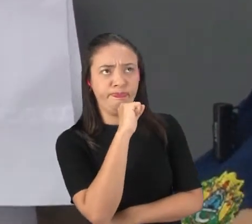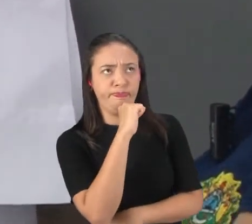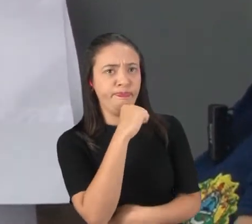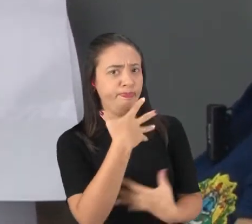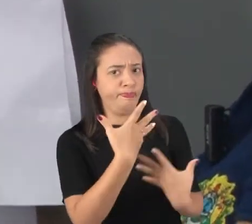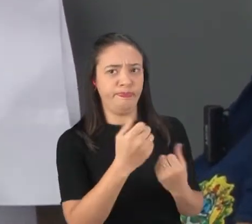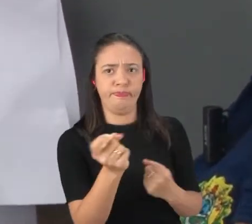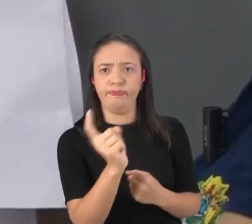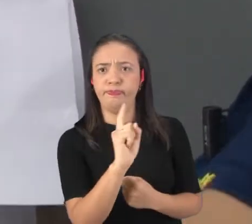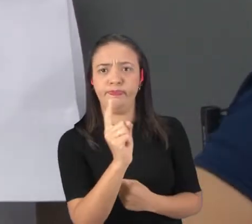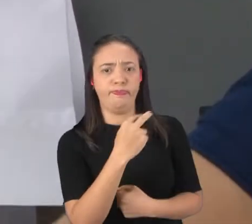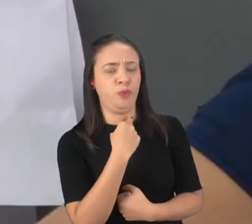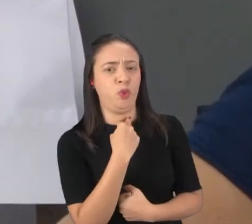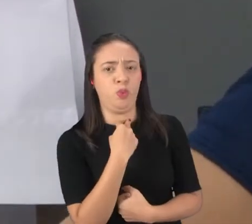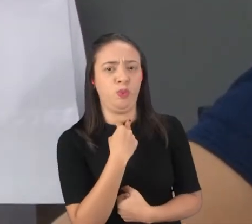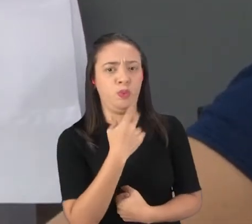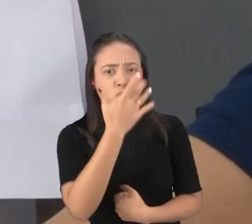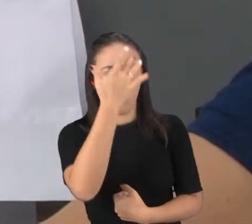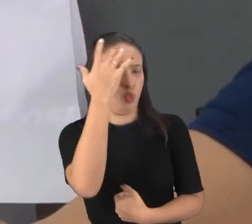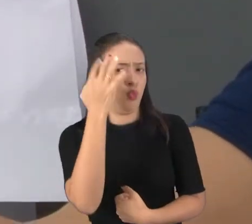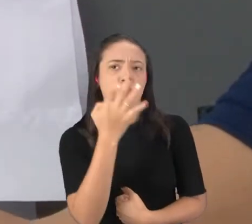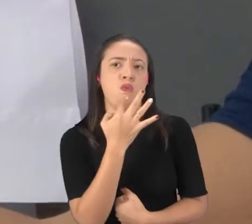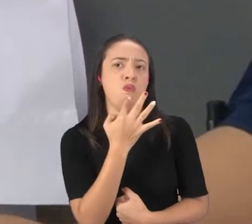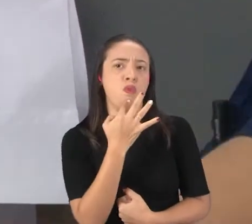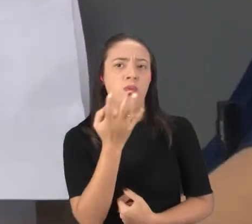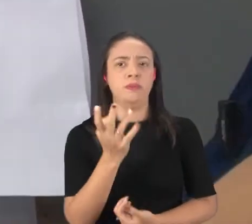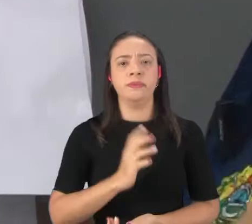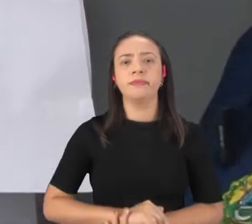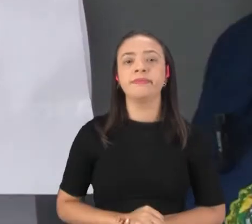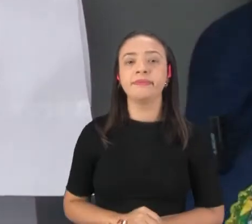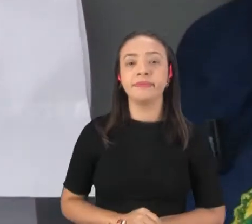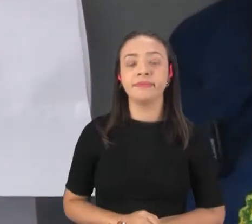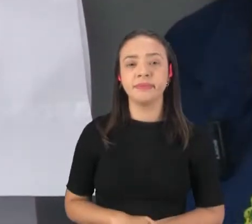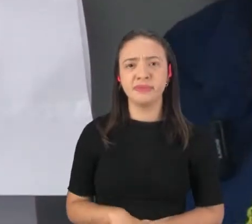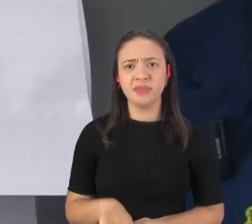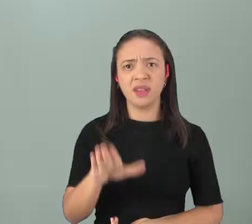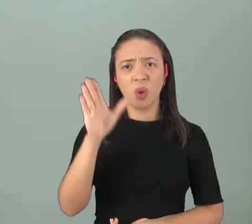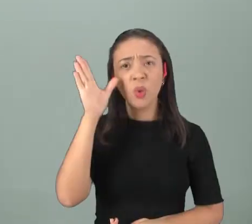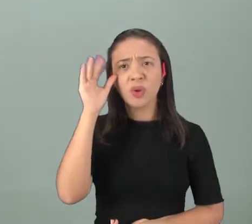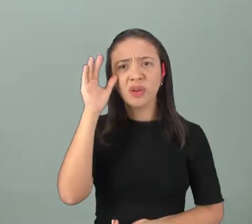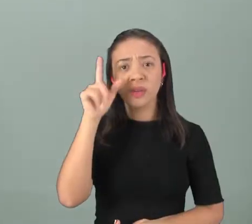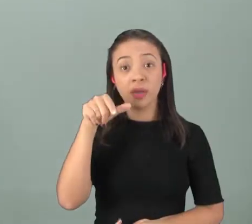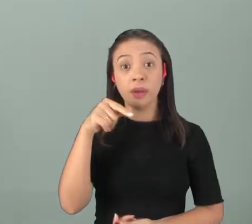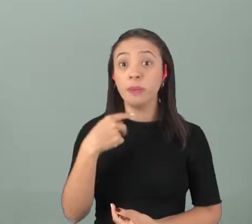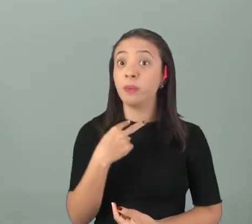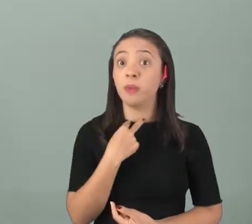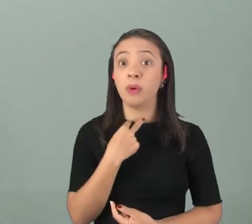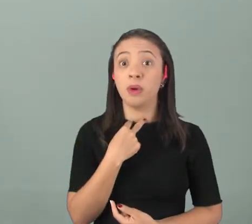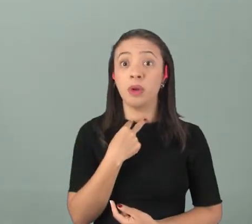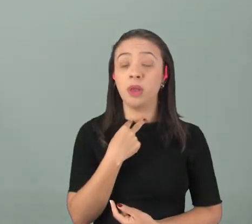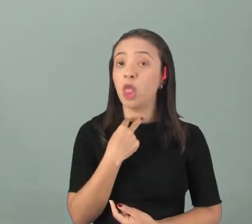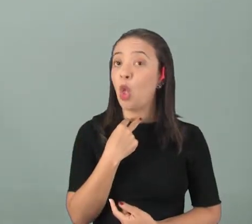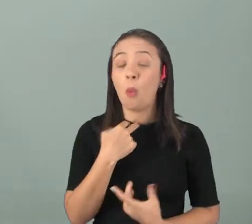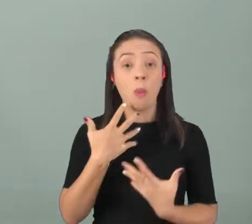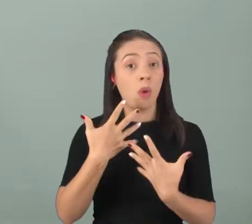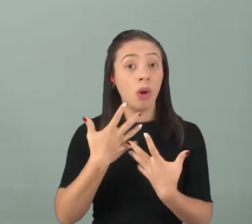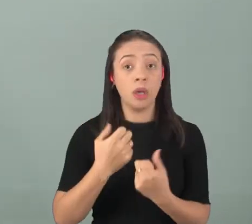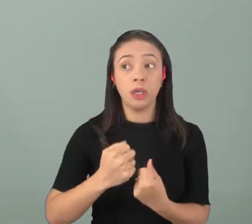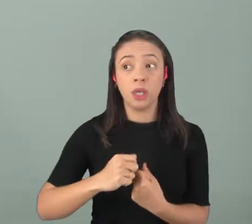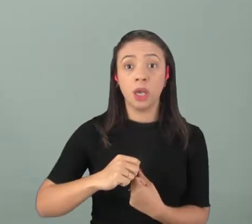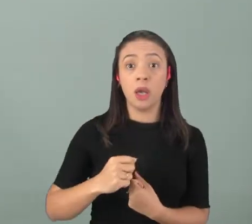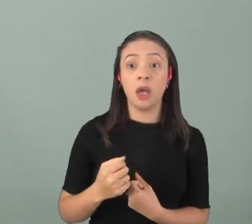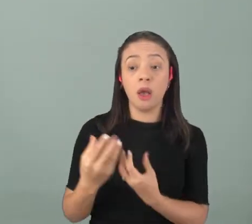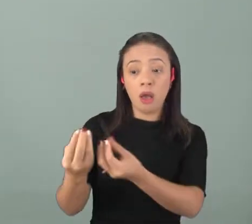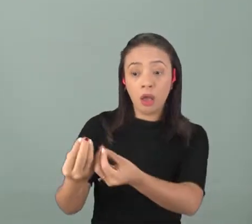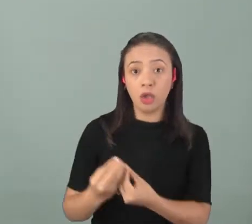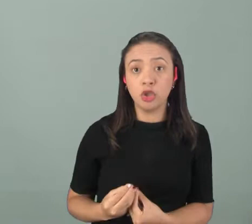permite que eu aceite nada de pessoas estranhas. E é interessante a informação aqui, afinal a gente não pode aceitar nada de pessoas estranhas, né? A gente tem